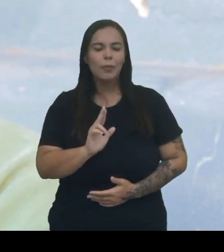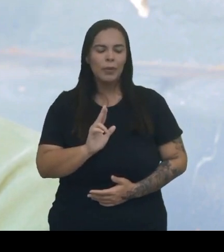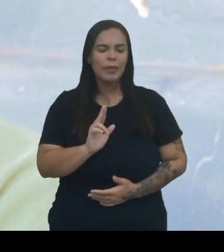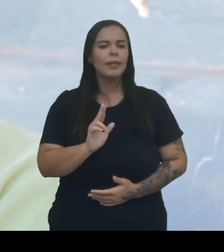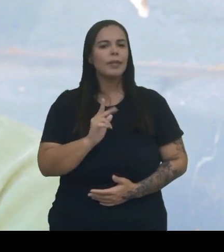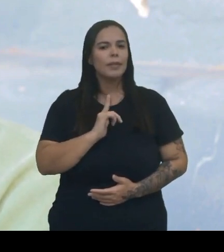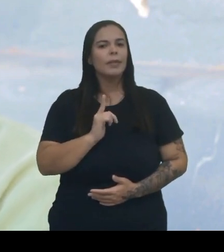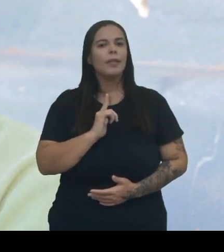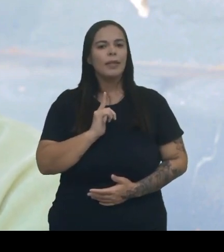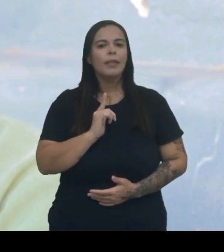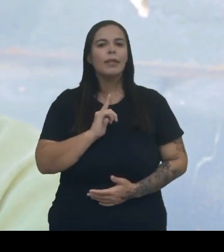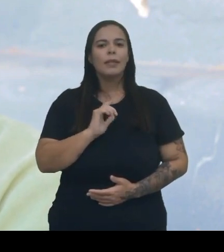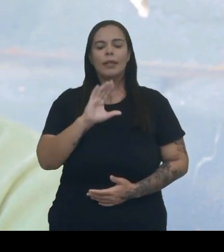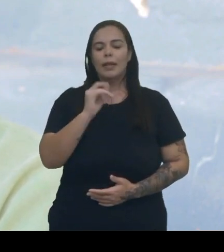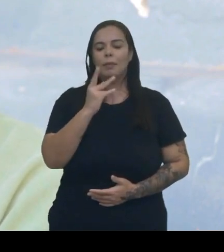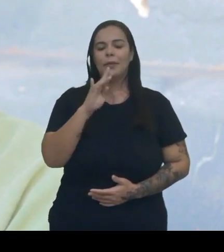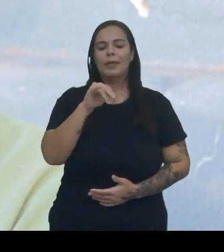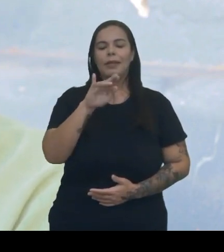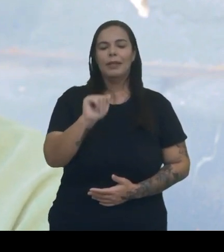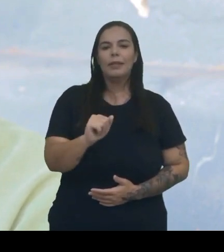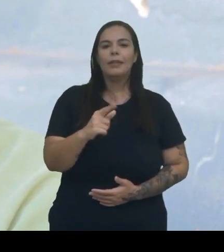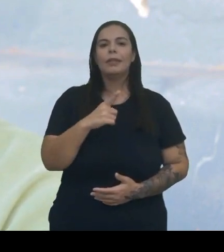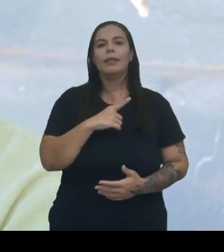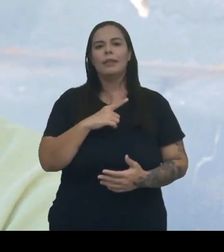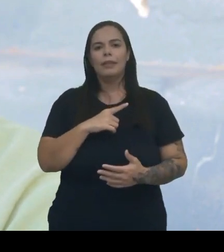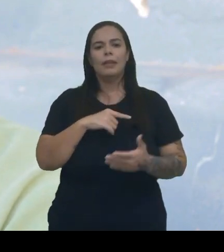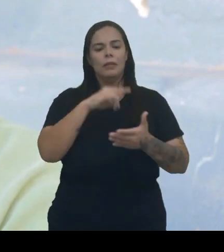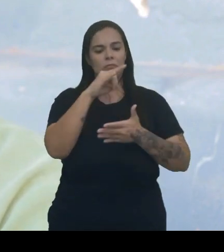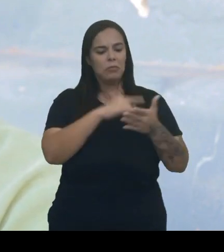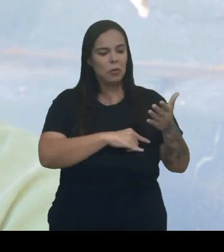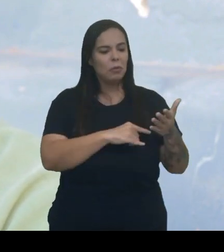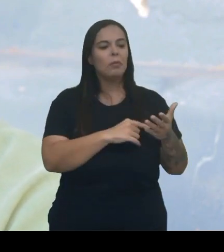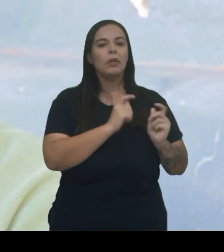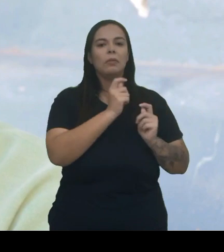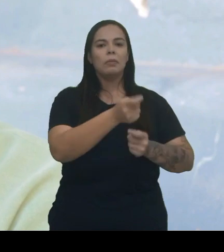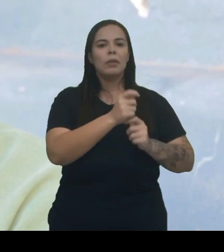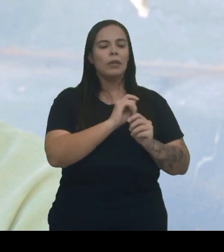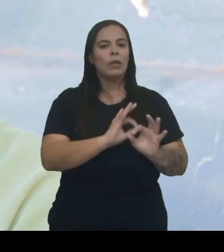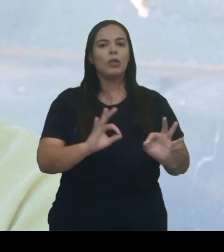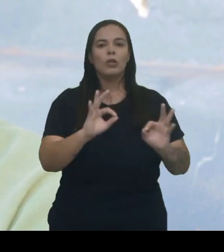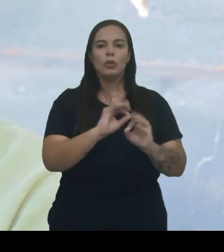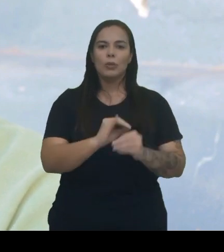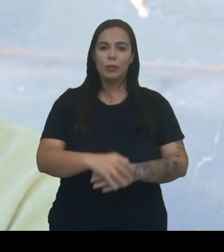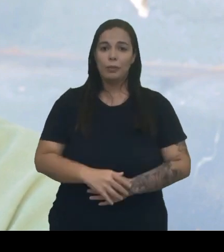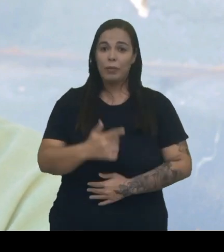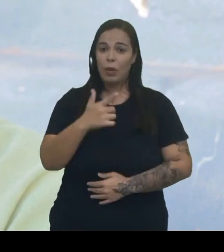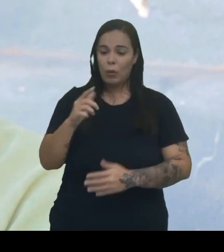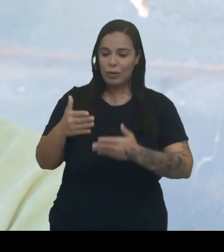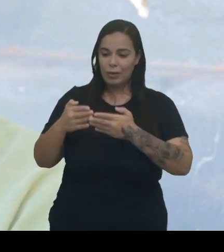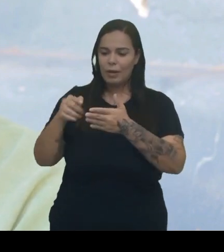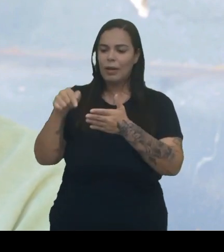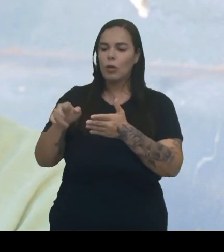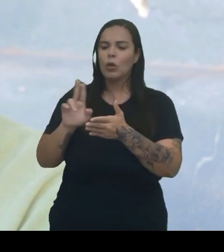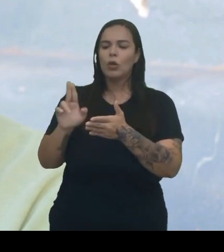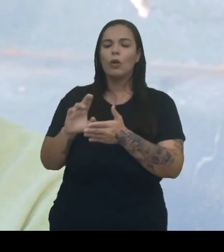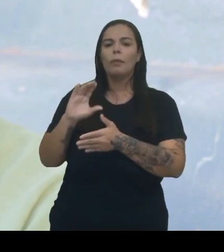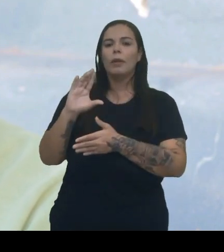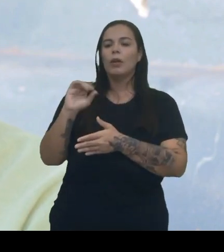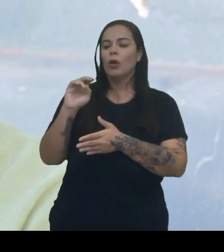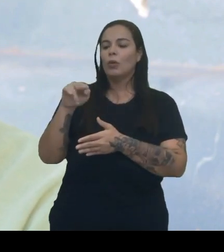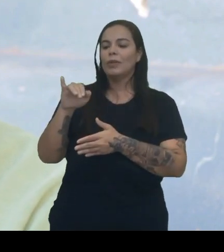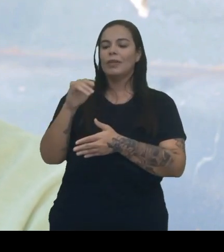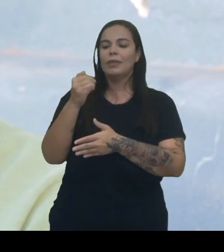Nortina, nome registrado na capitania, Cortina, né? licença de pesca, tudo bonitinho. E esse aqui, o nome dela? Essa daí, Conceição.